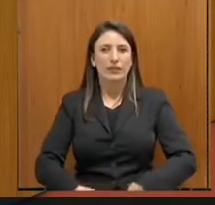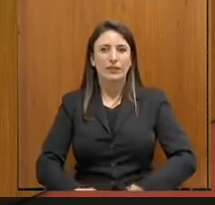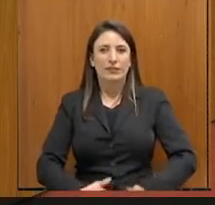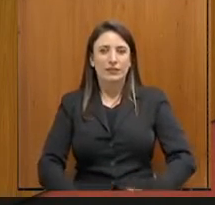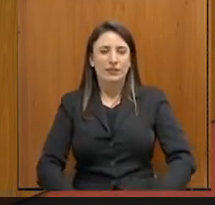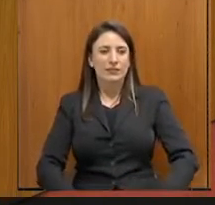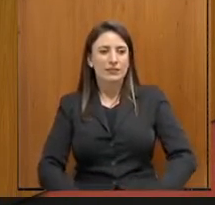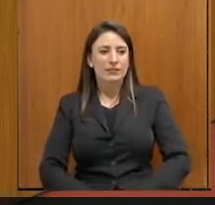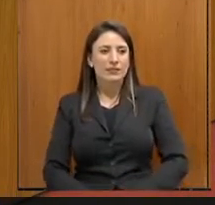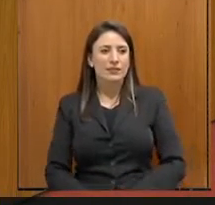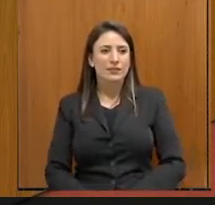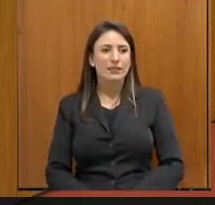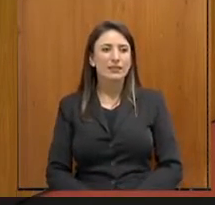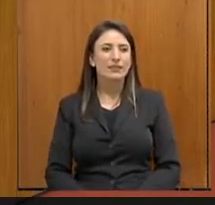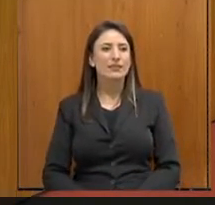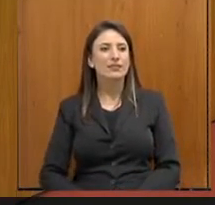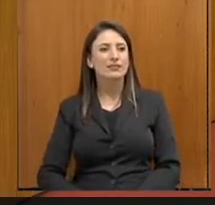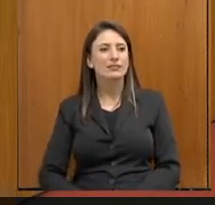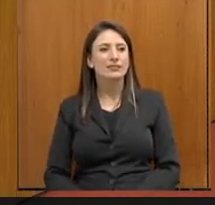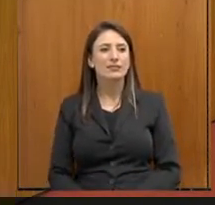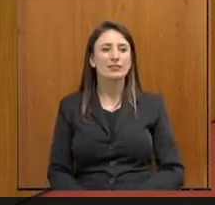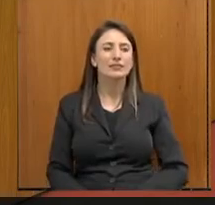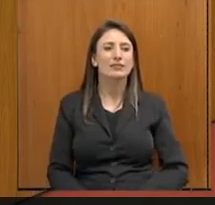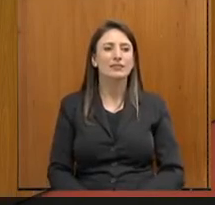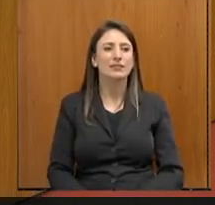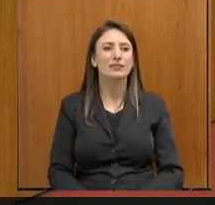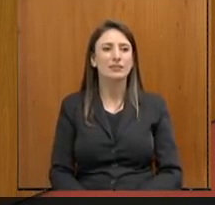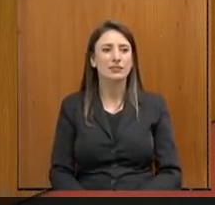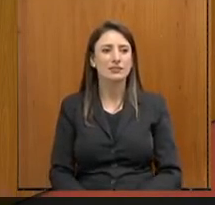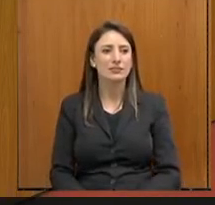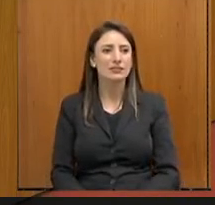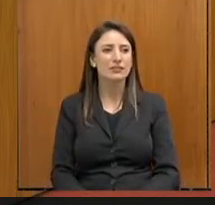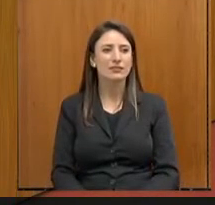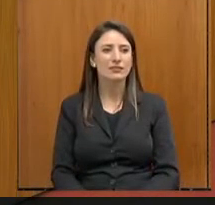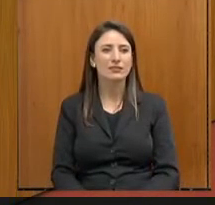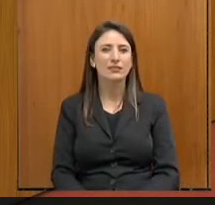de magnésia Fórmula